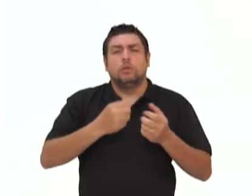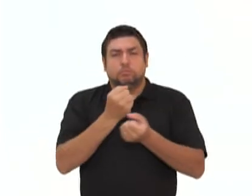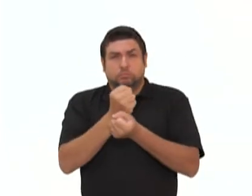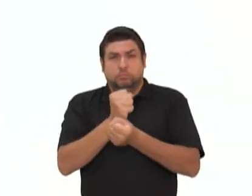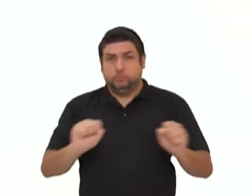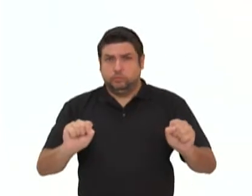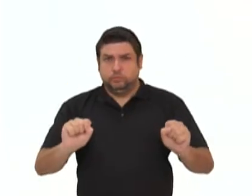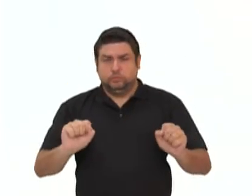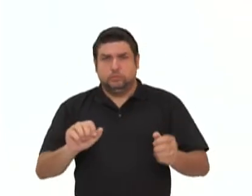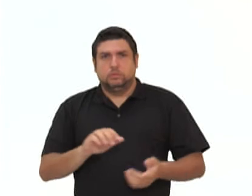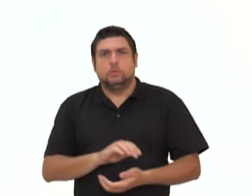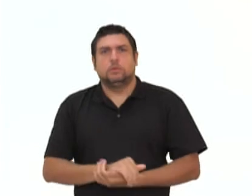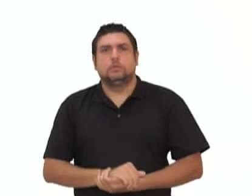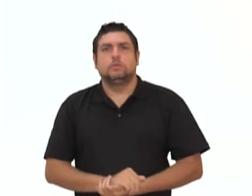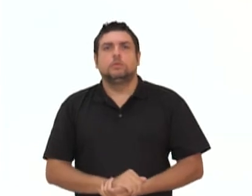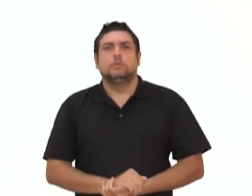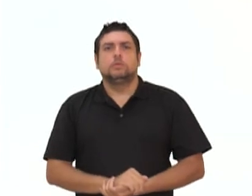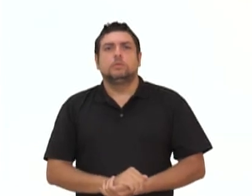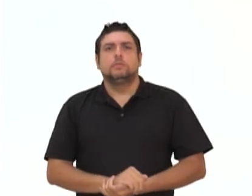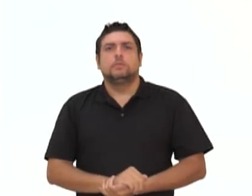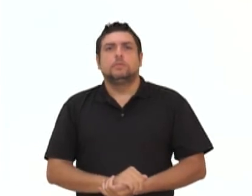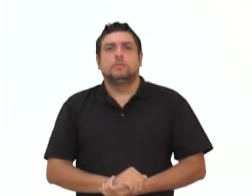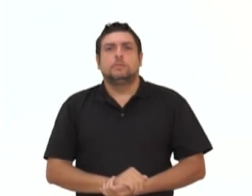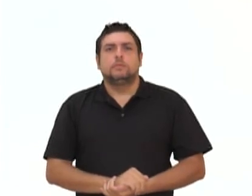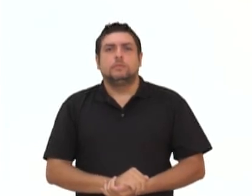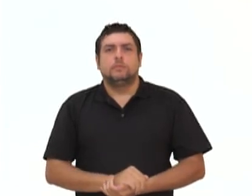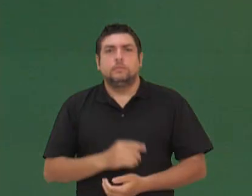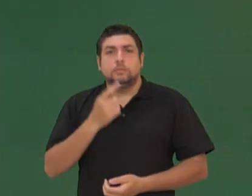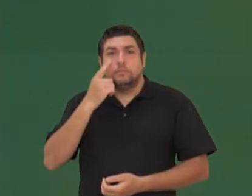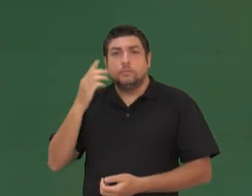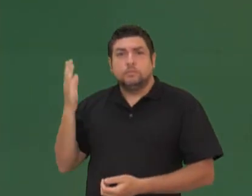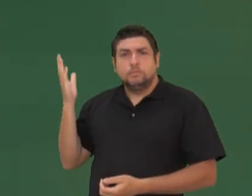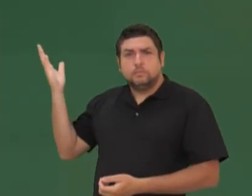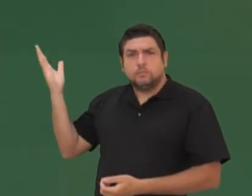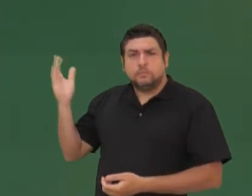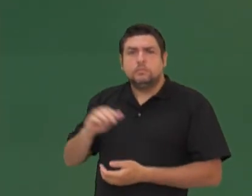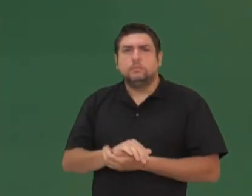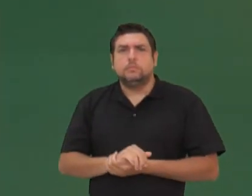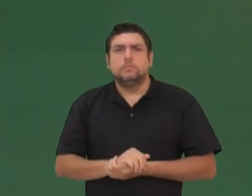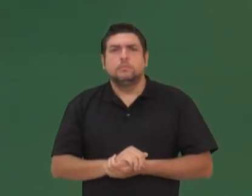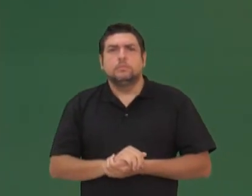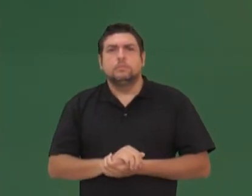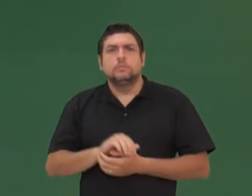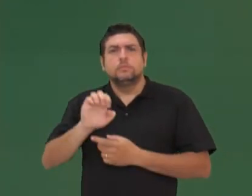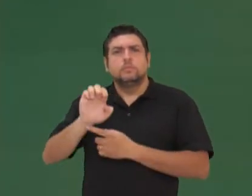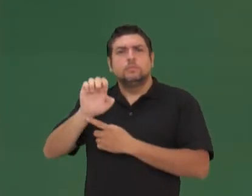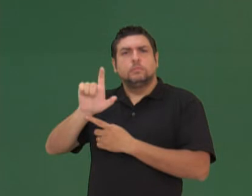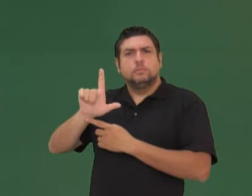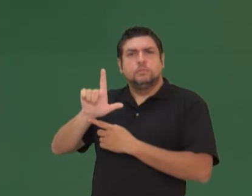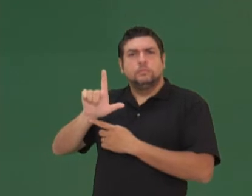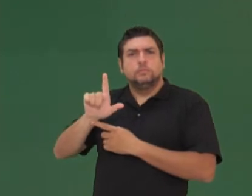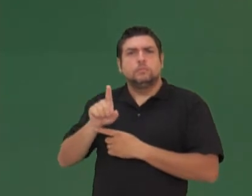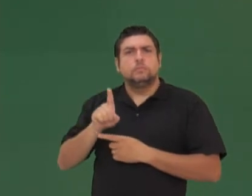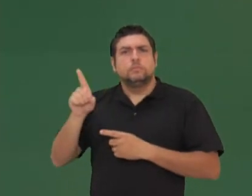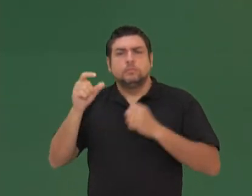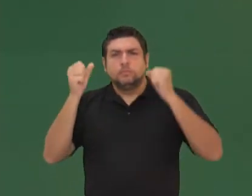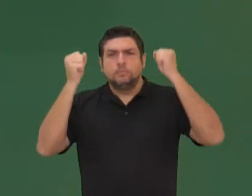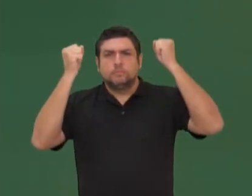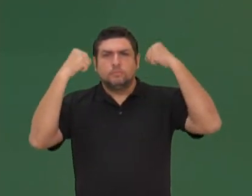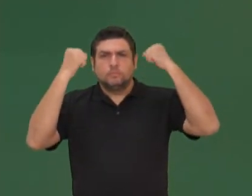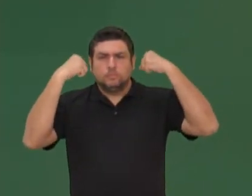seria México se tuviera ele, o México, terceira persona, se México